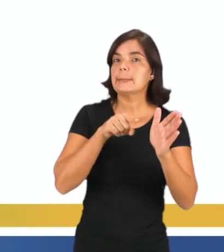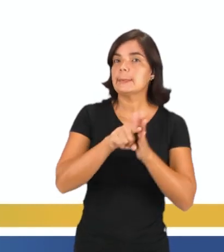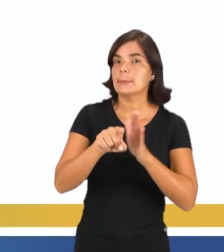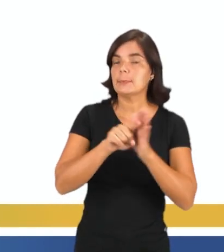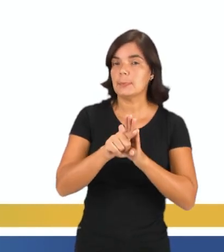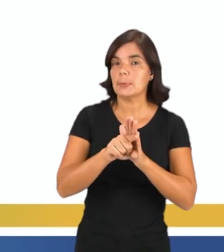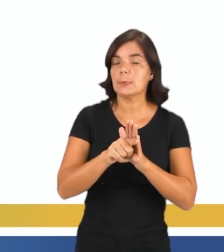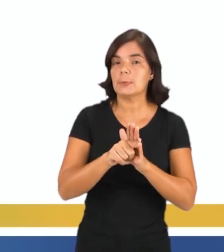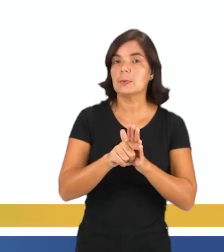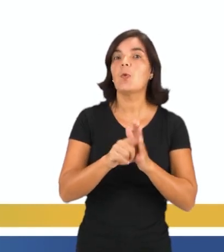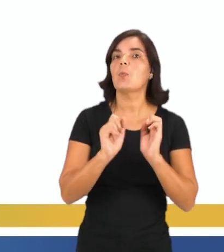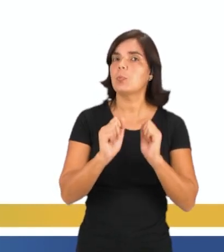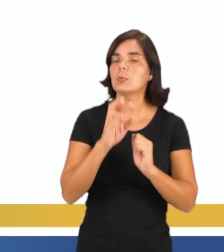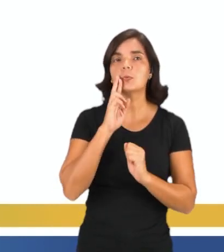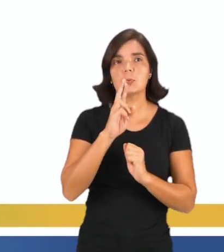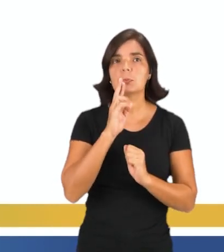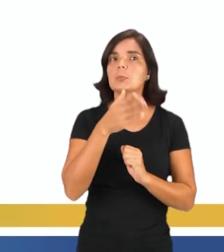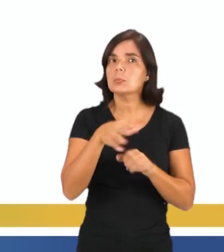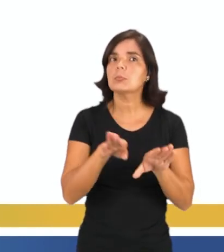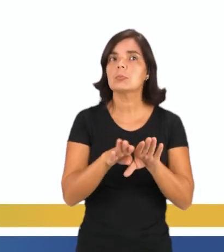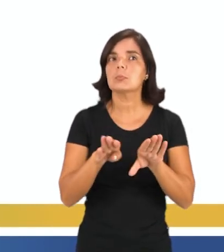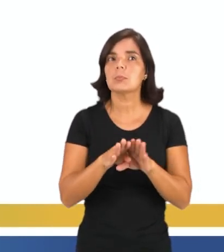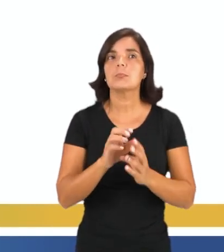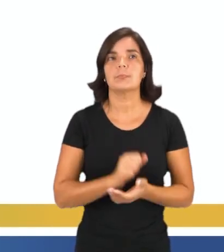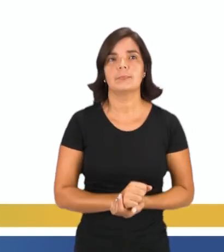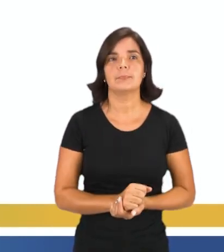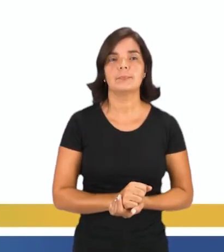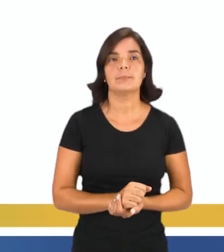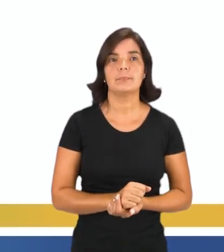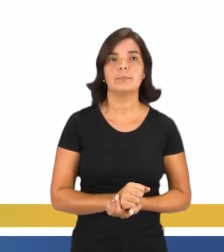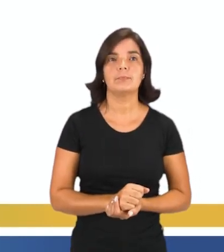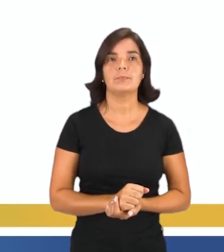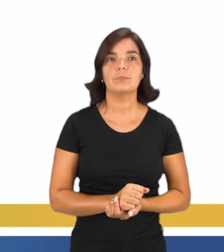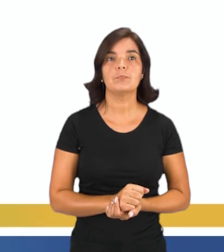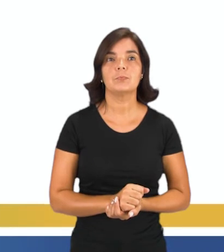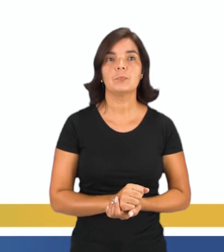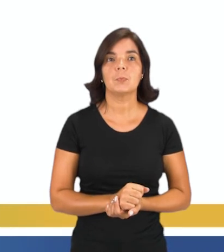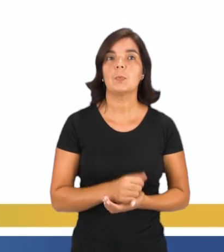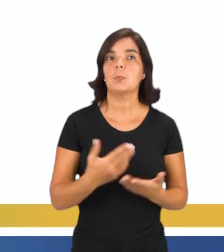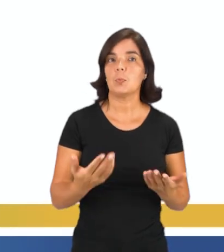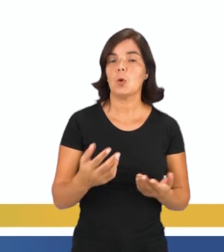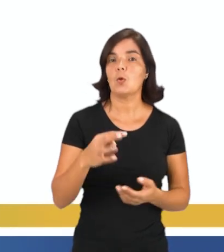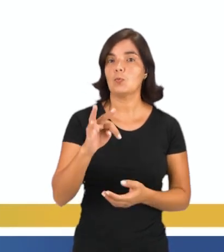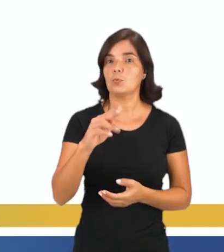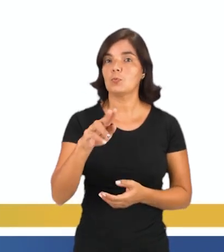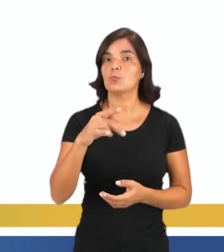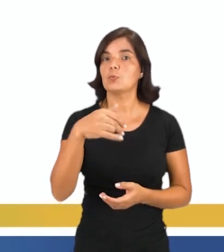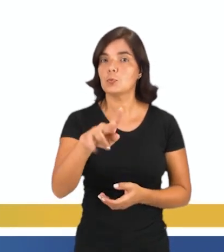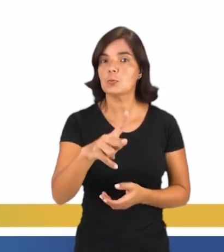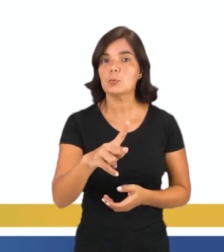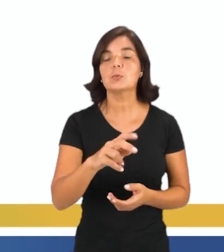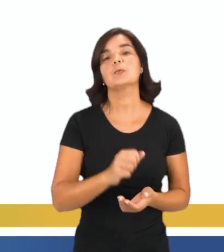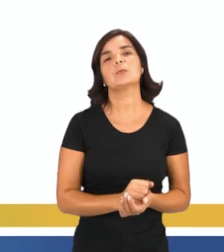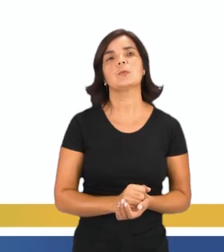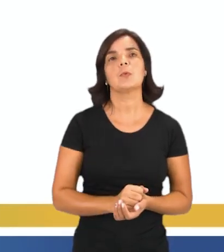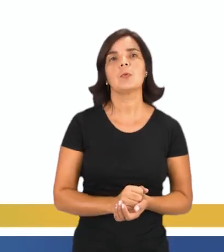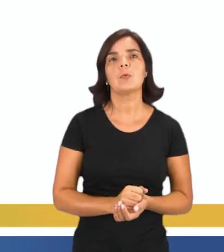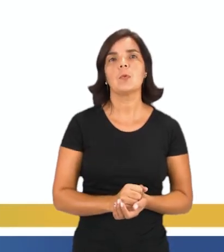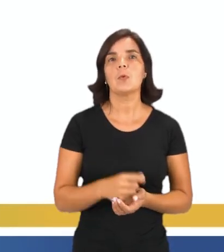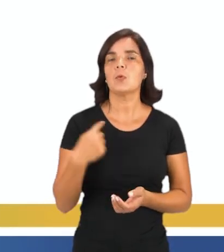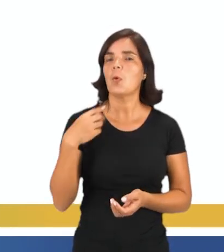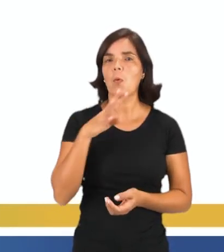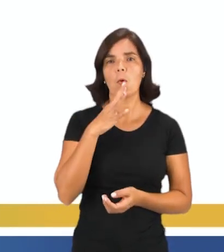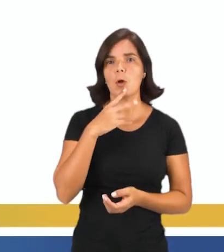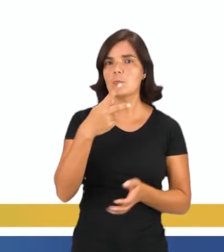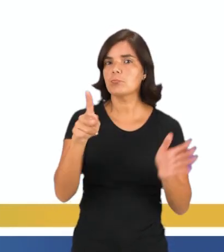perguntando diretamente, eu posso responder diretamente. Então, pues, são tuyos, são teus. Não reconheces tus